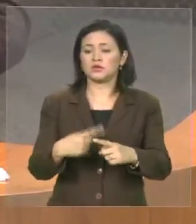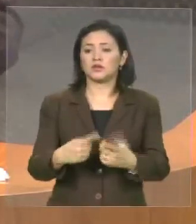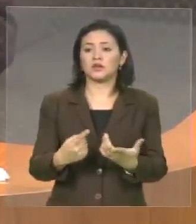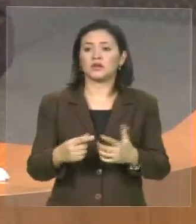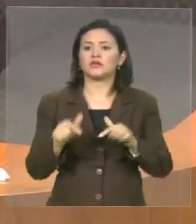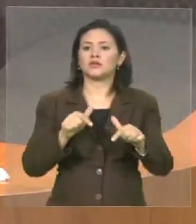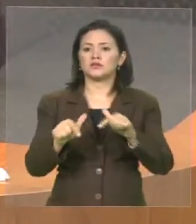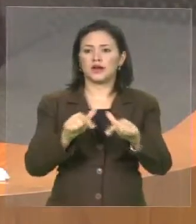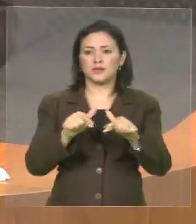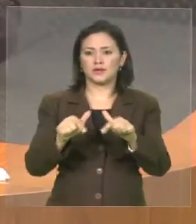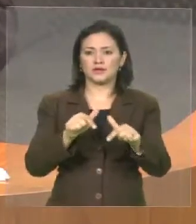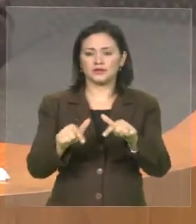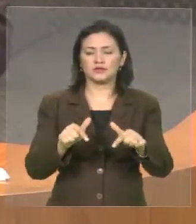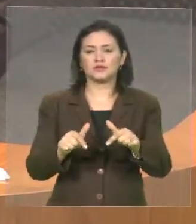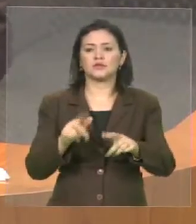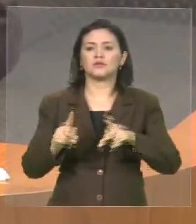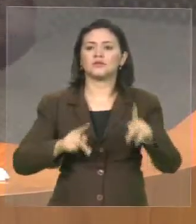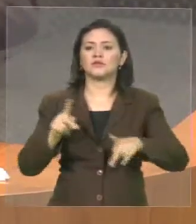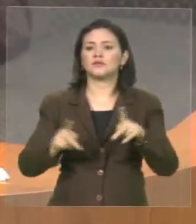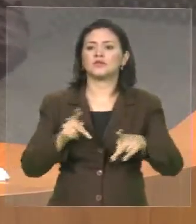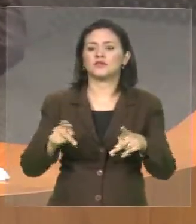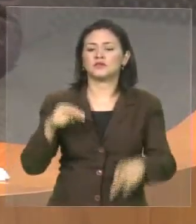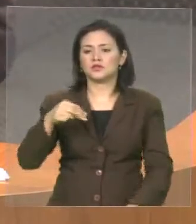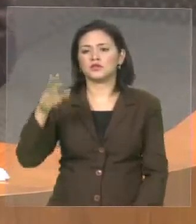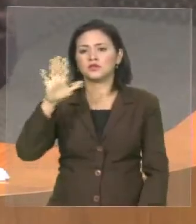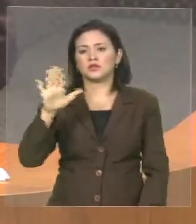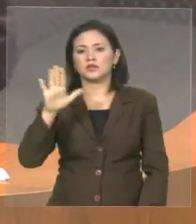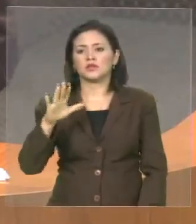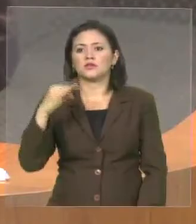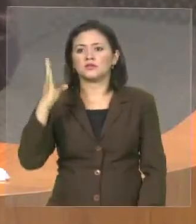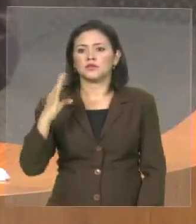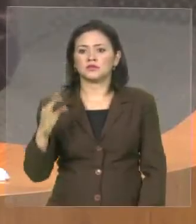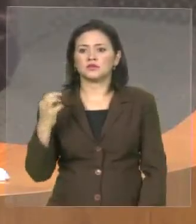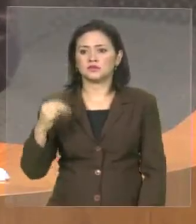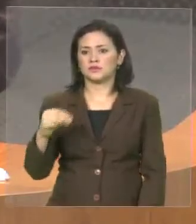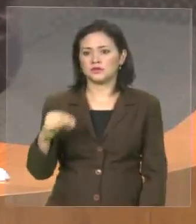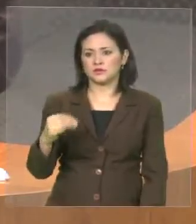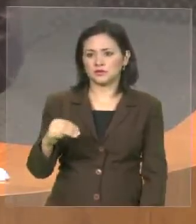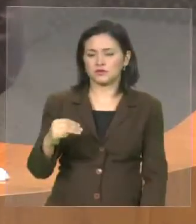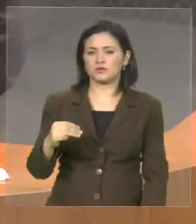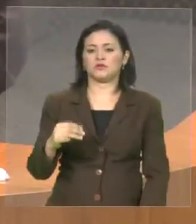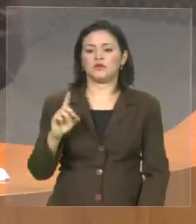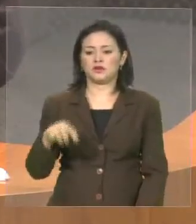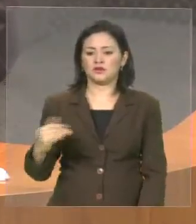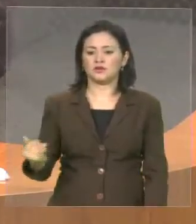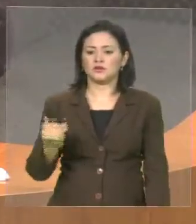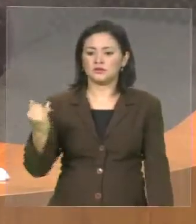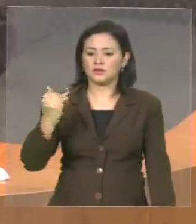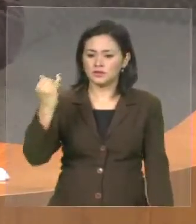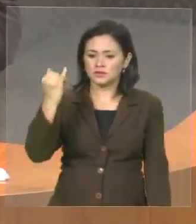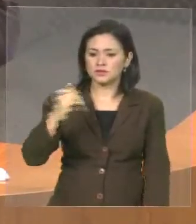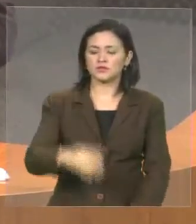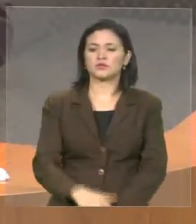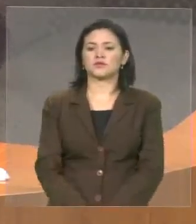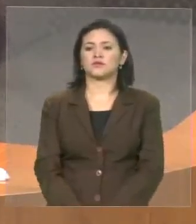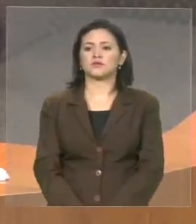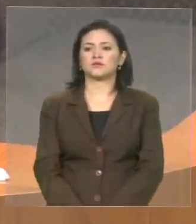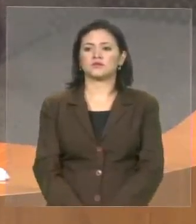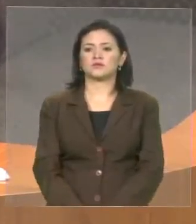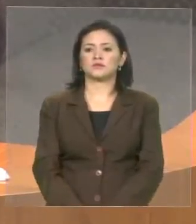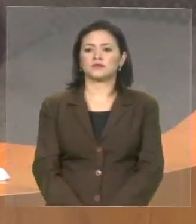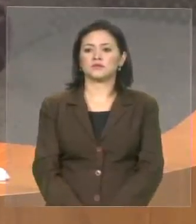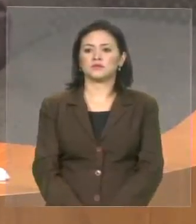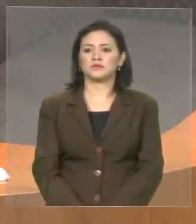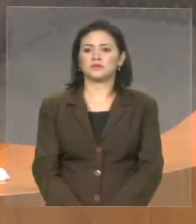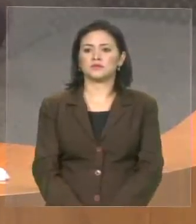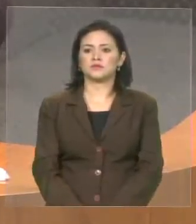toda uma população do Nordeste, do Brasil e do Maranhão. E isso é muito importante. E eu quero aqui me colocar novamente à